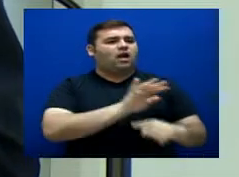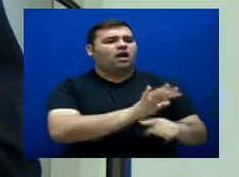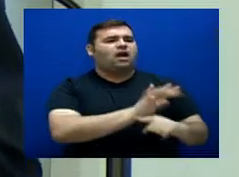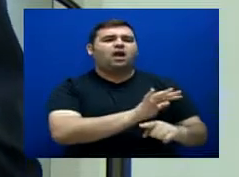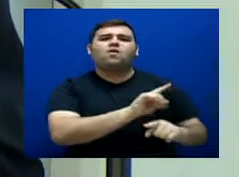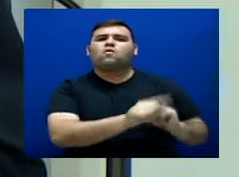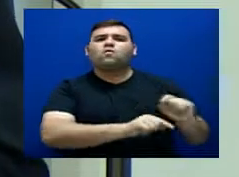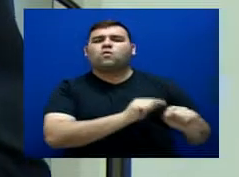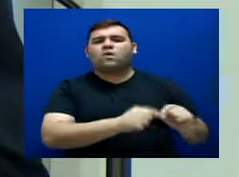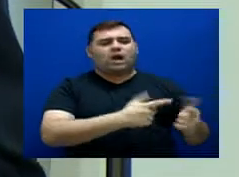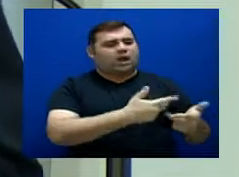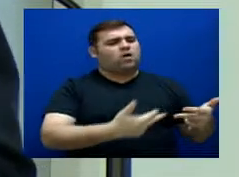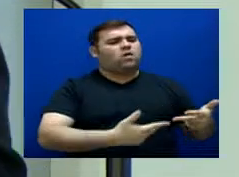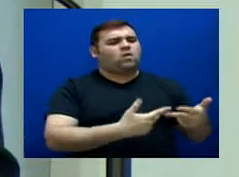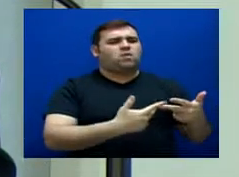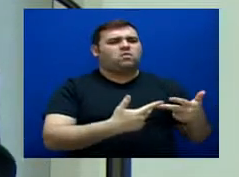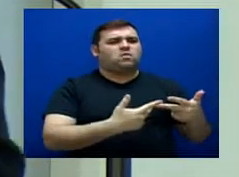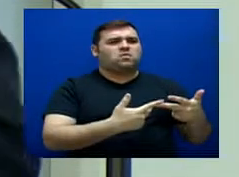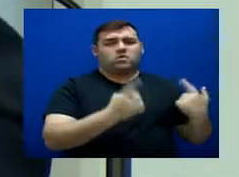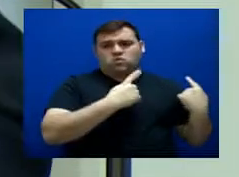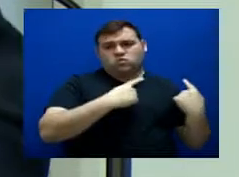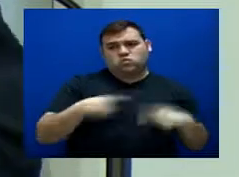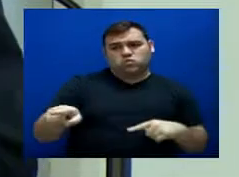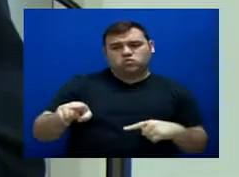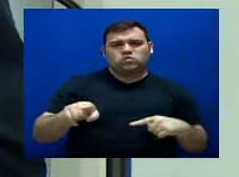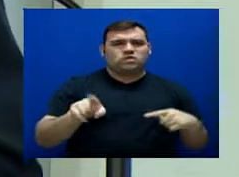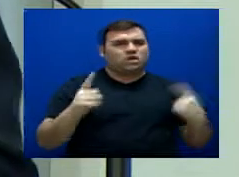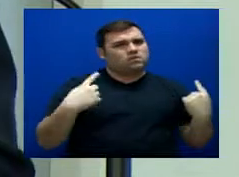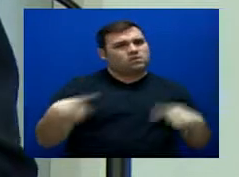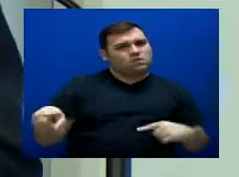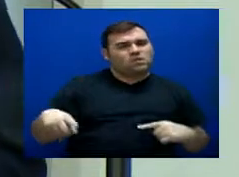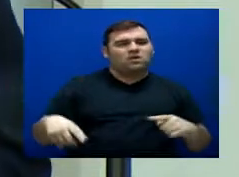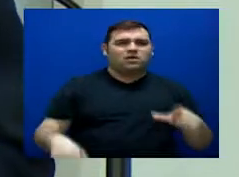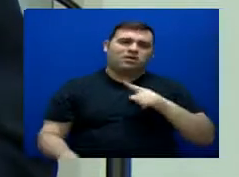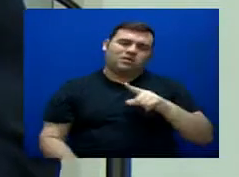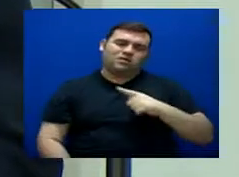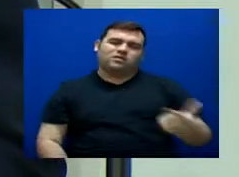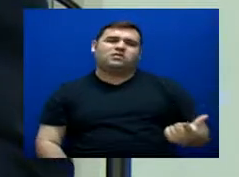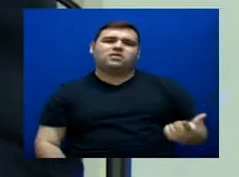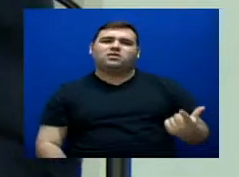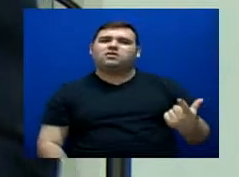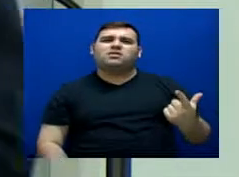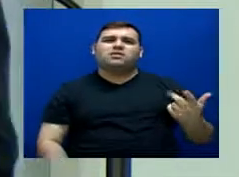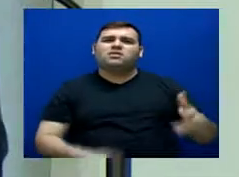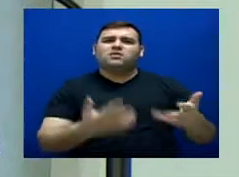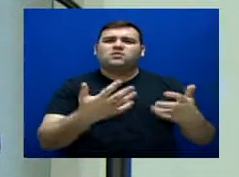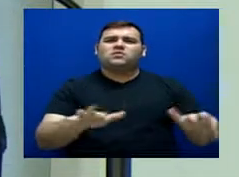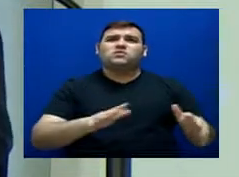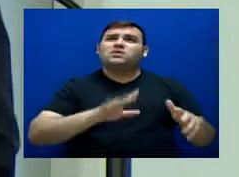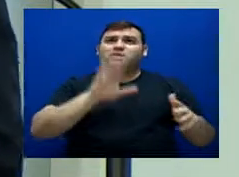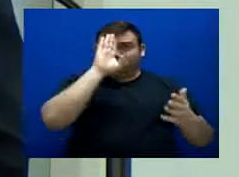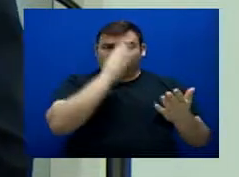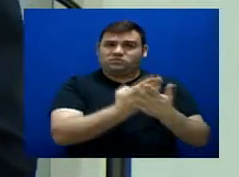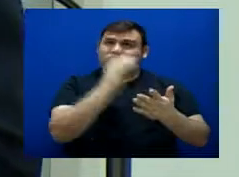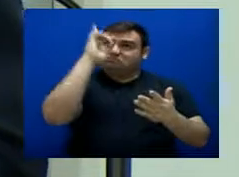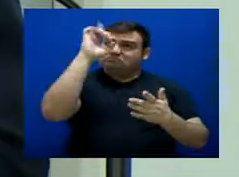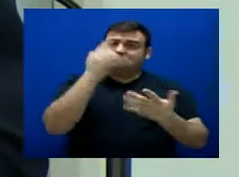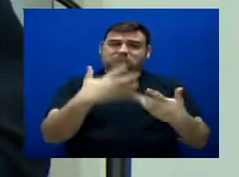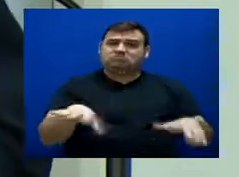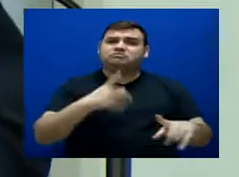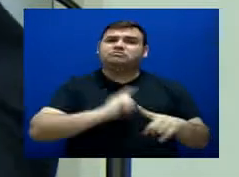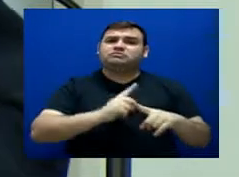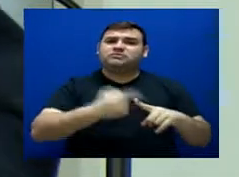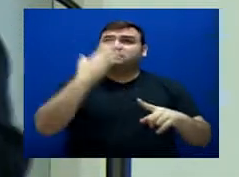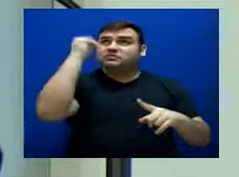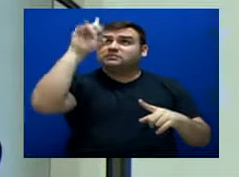lhe favorecer uma coisa contra o seu adversário, o seu inimigo, não querendo buscar em Deus, porque sabendo